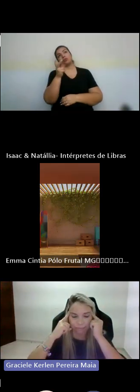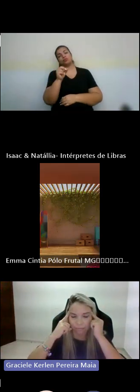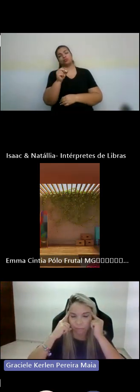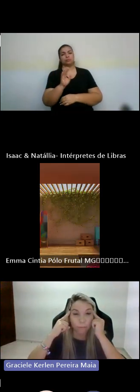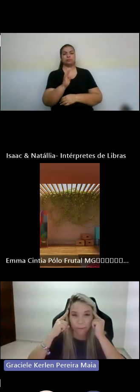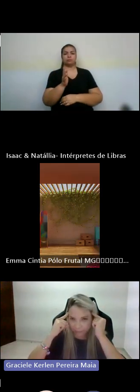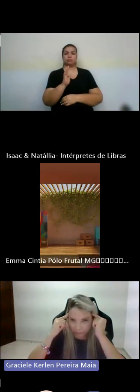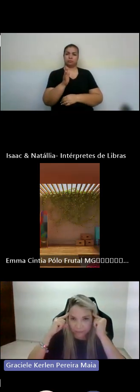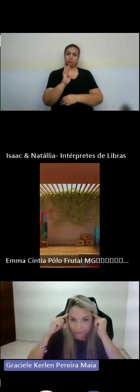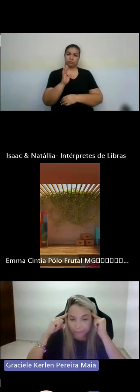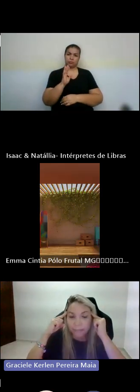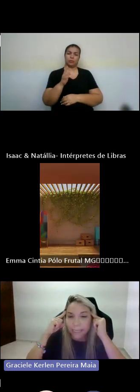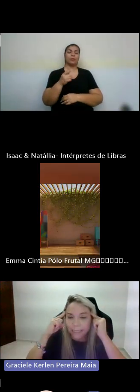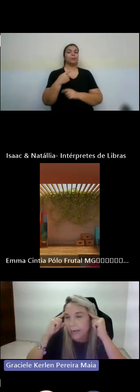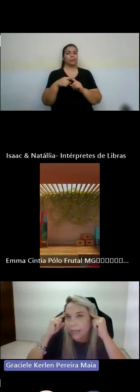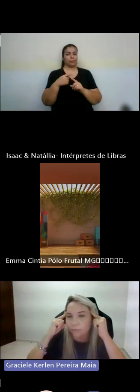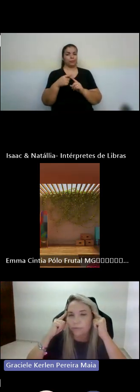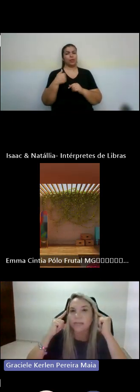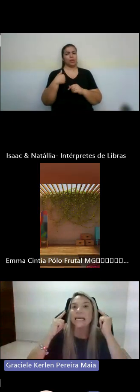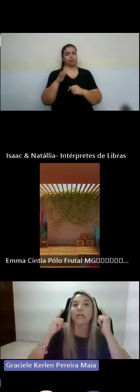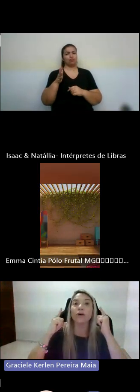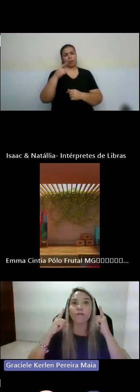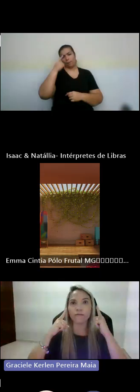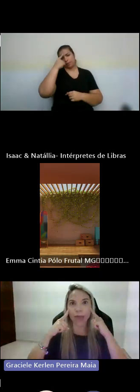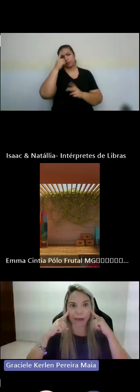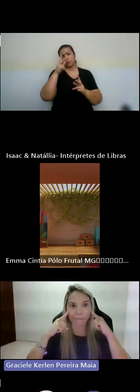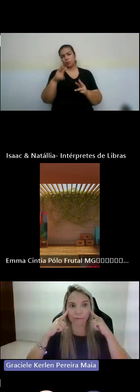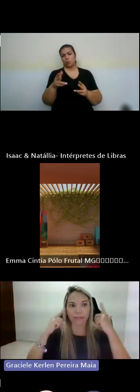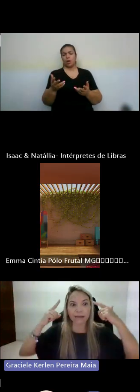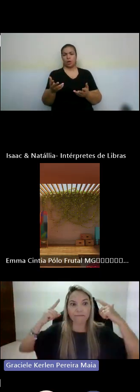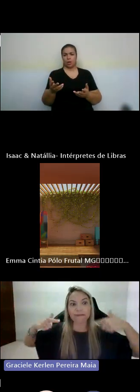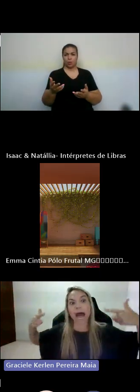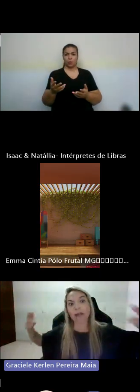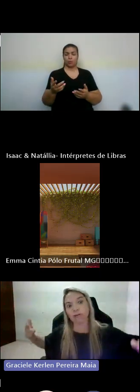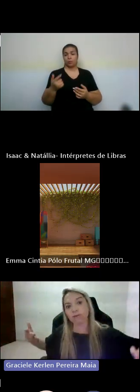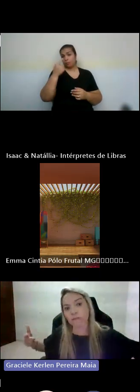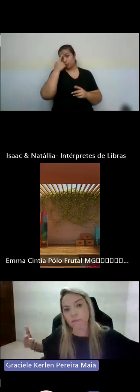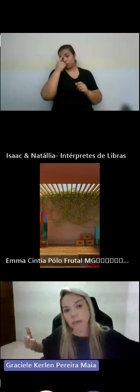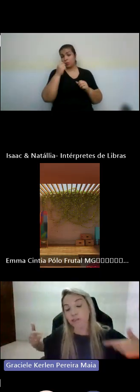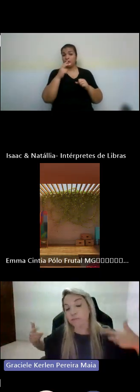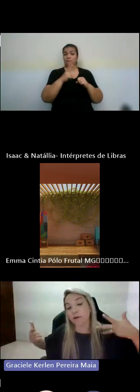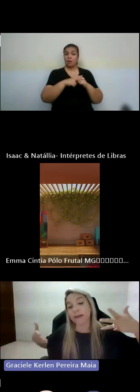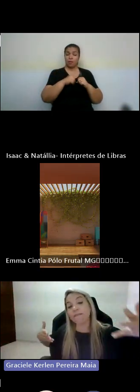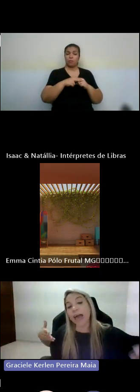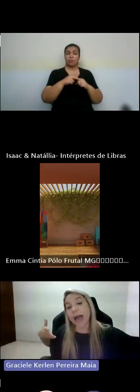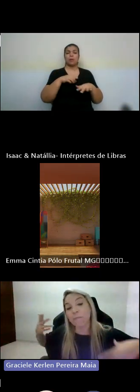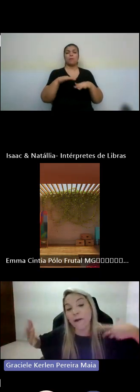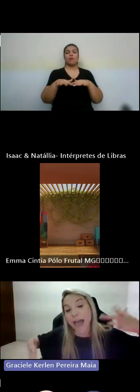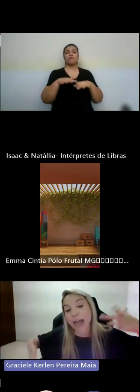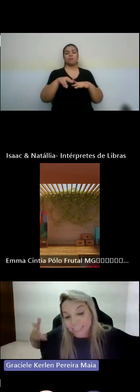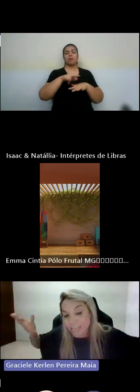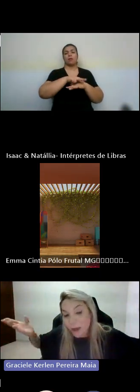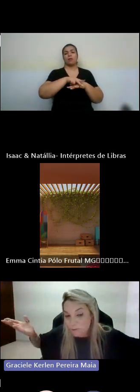cabeça, e eu já pensei assim também, claro, que o verbo tem vários movimentos, porque verbo é